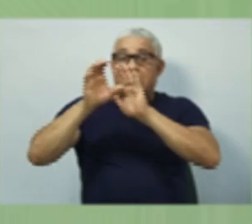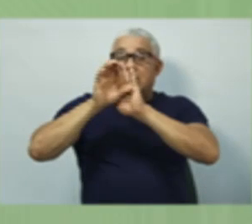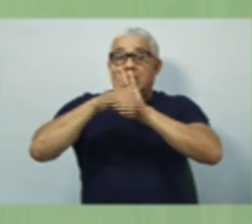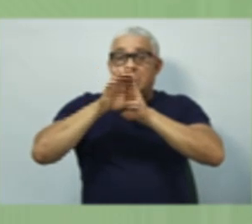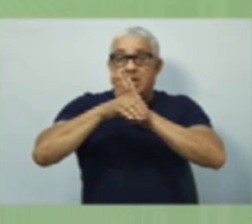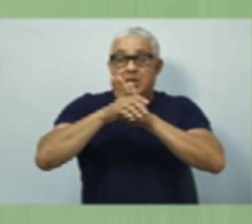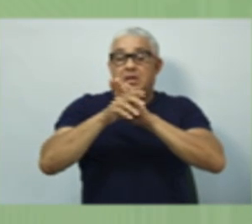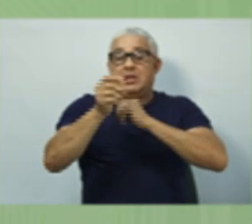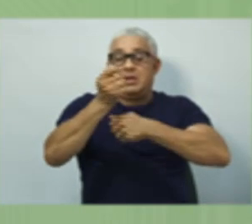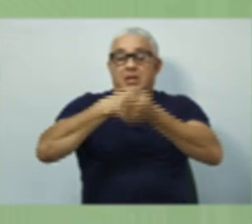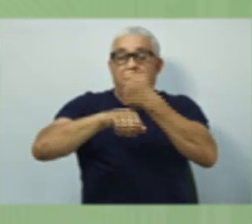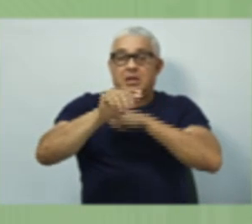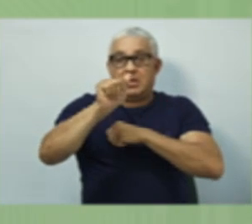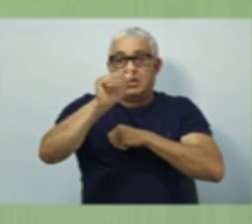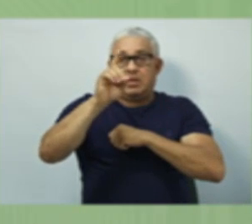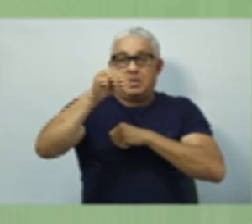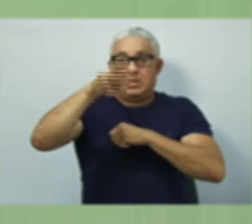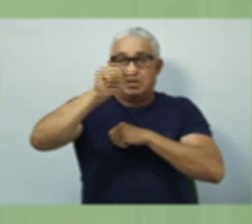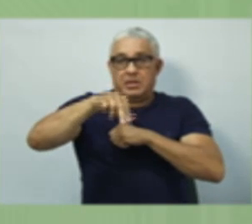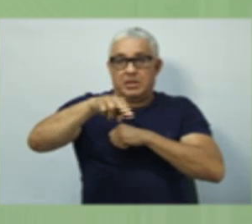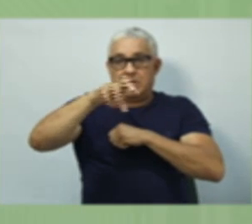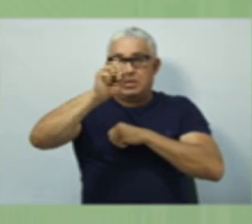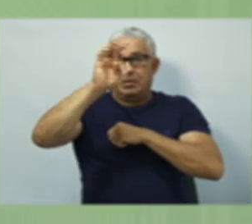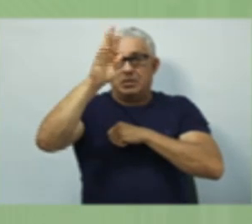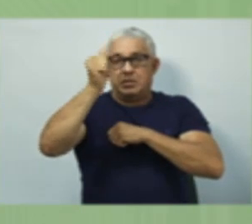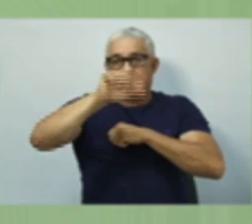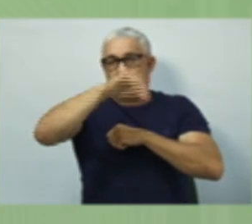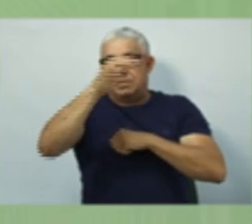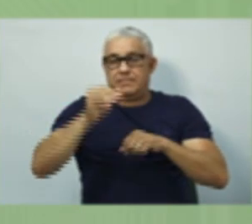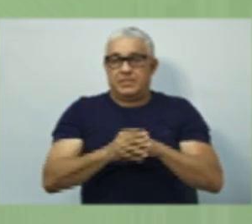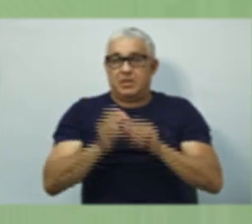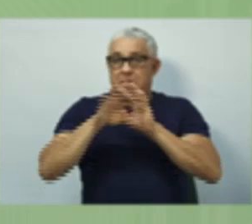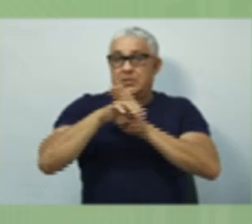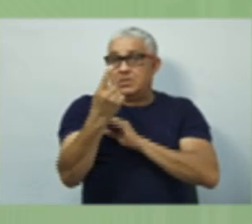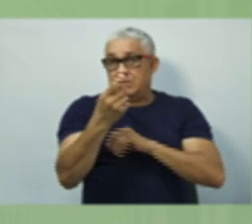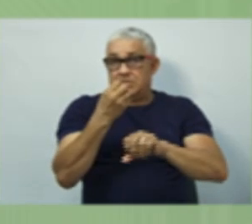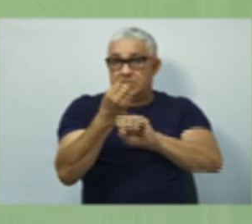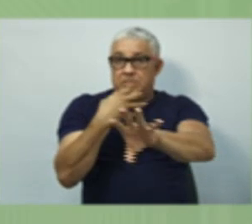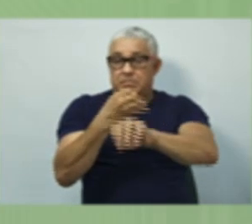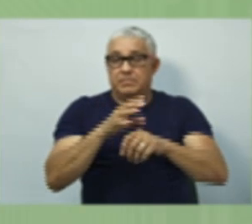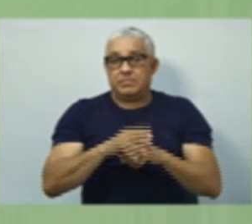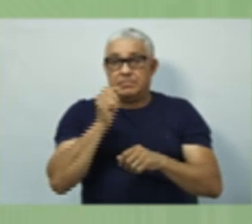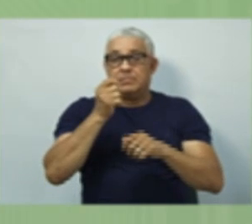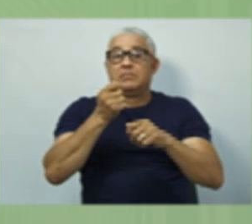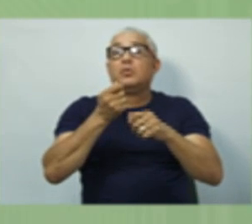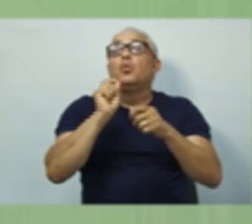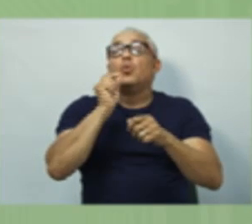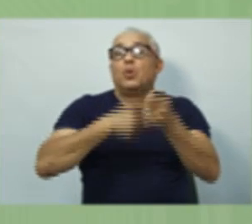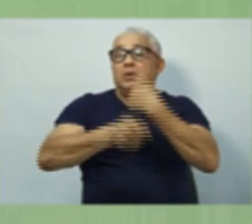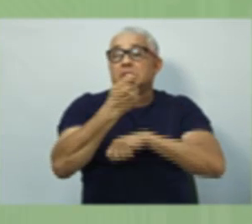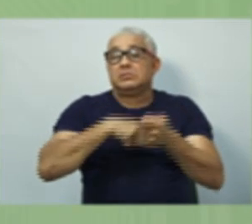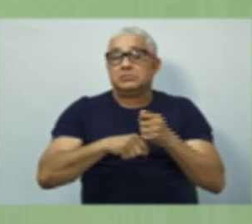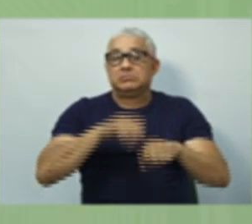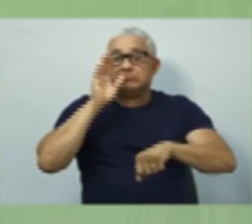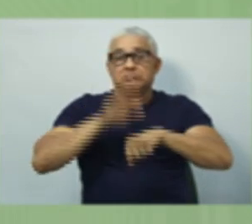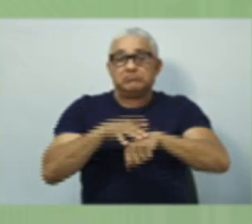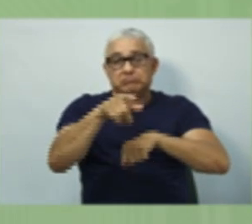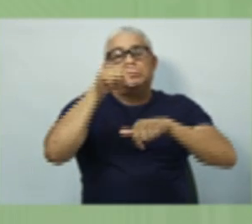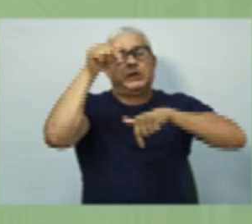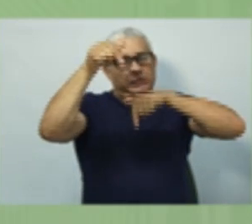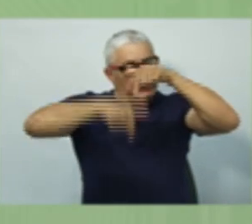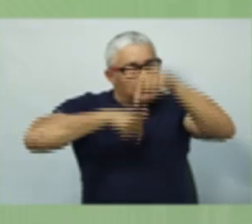de administração. Um dos conceitos que nós trouxemos nas nossas teleaulas, que administrar é o ato de você